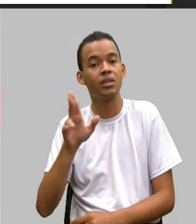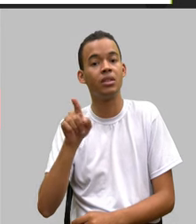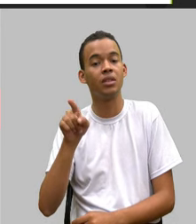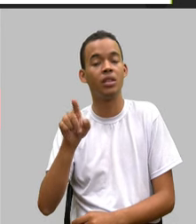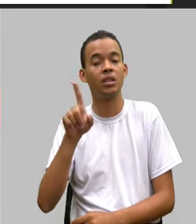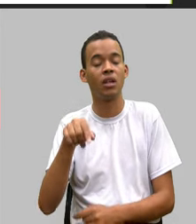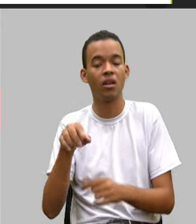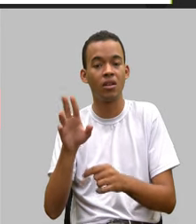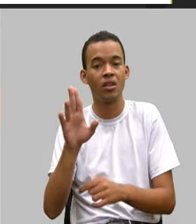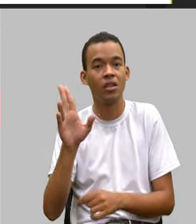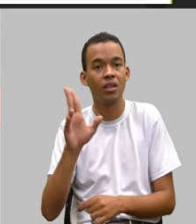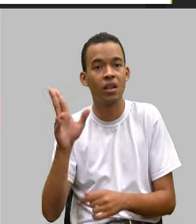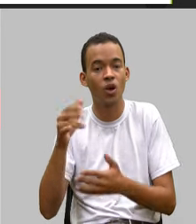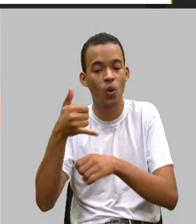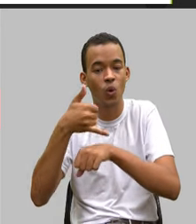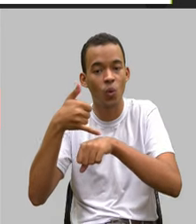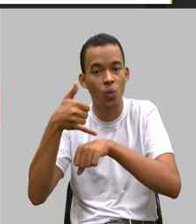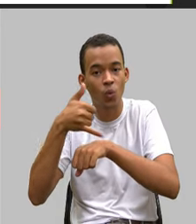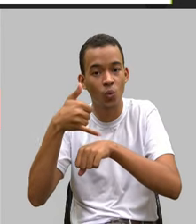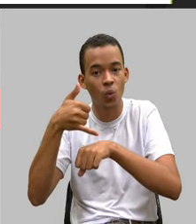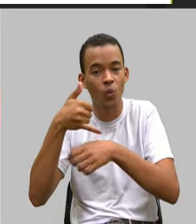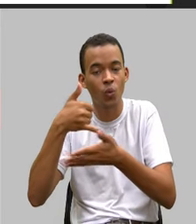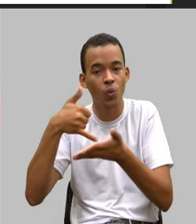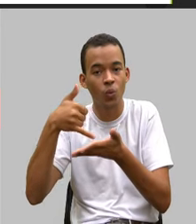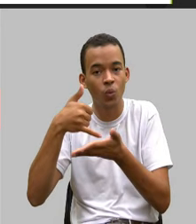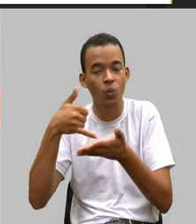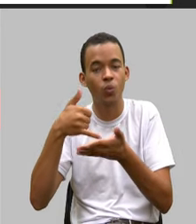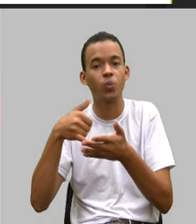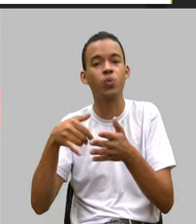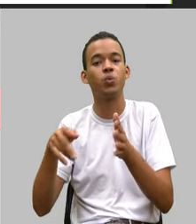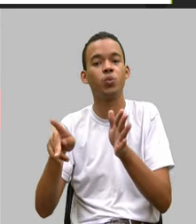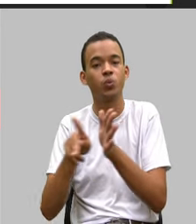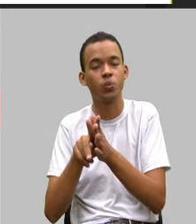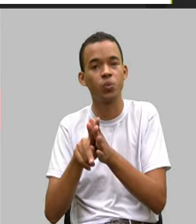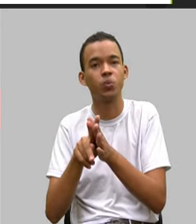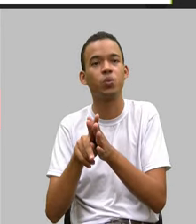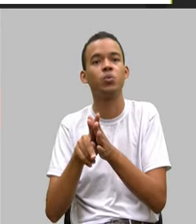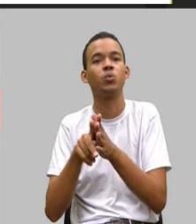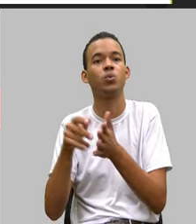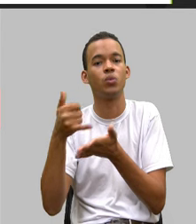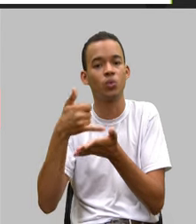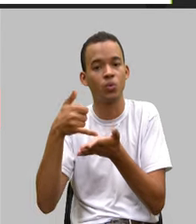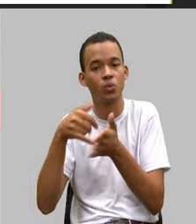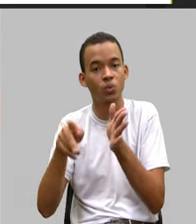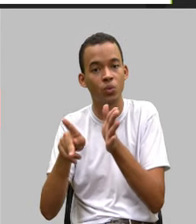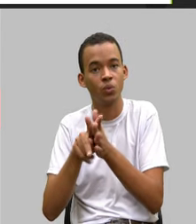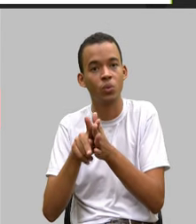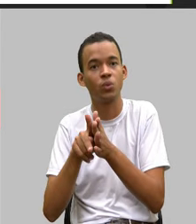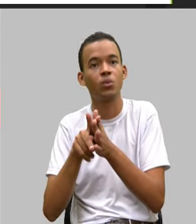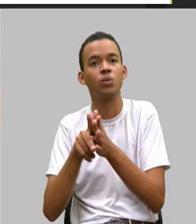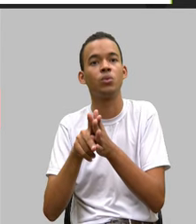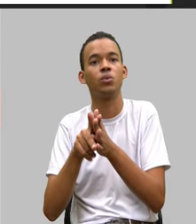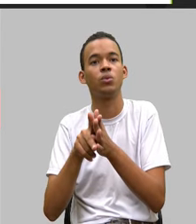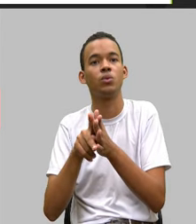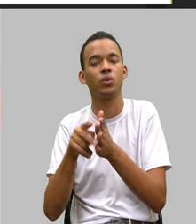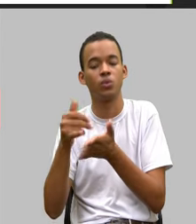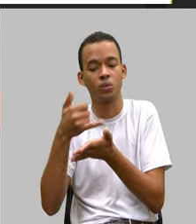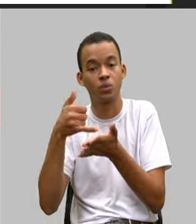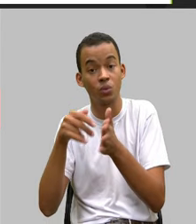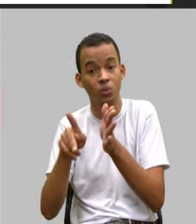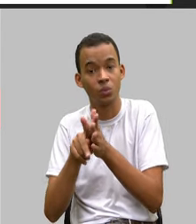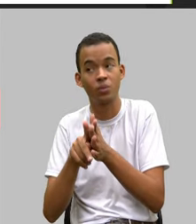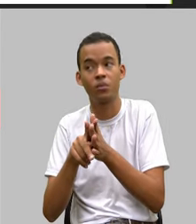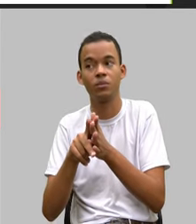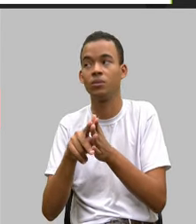estamos falando de óleo medicinal integral de cannabis para ficar bonito a maconha fica canabidiol tô falando